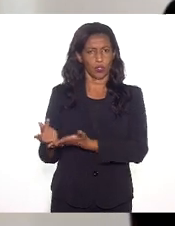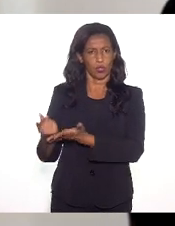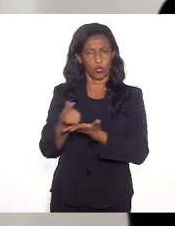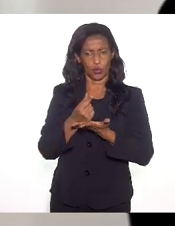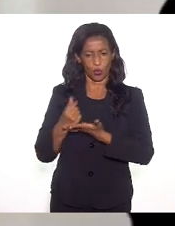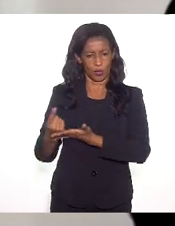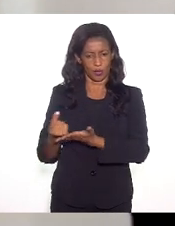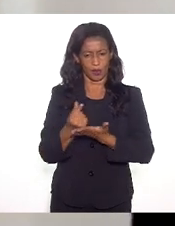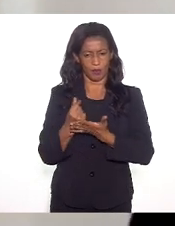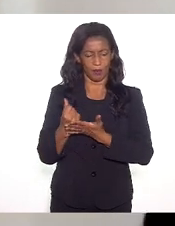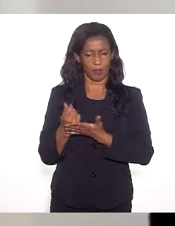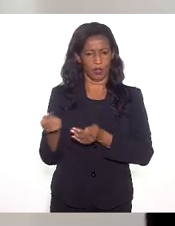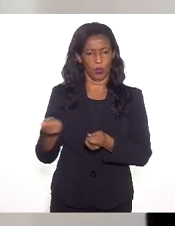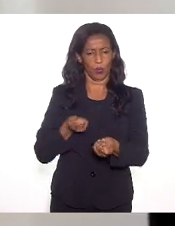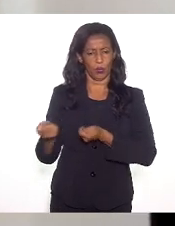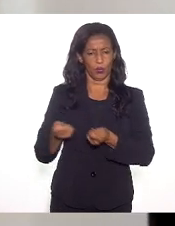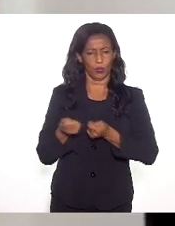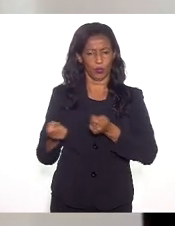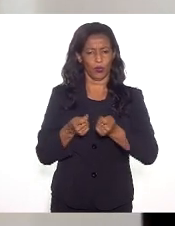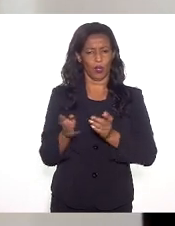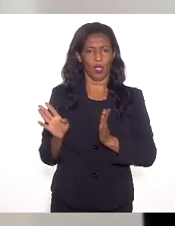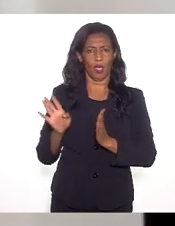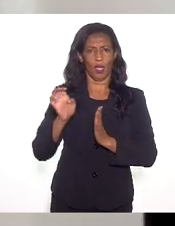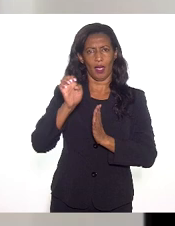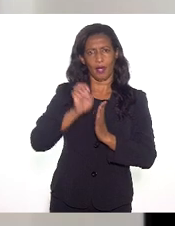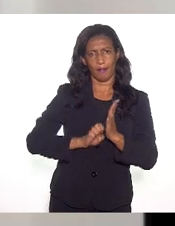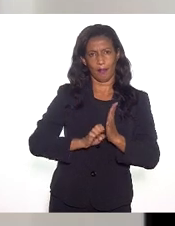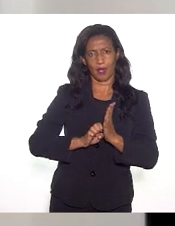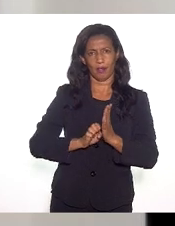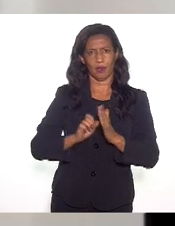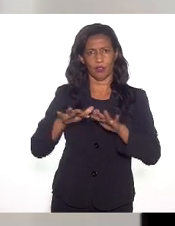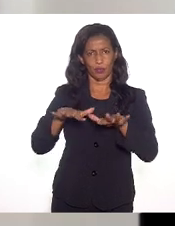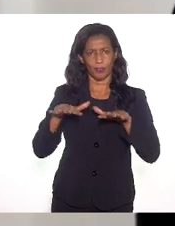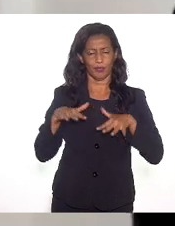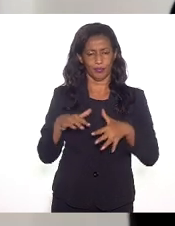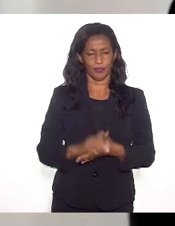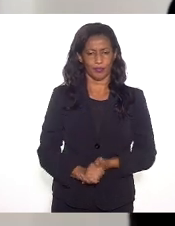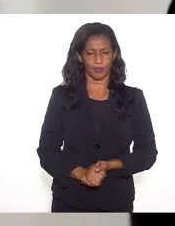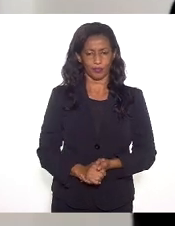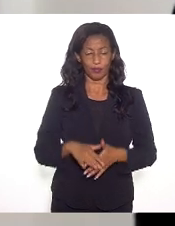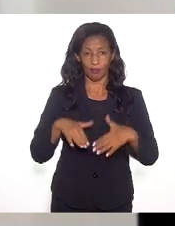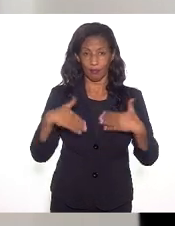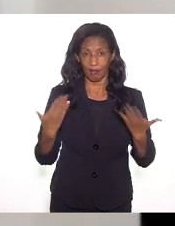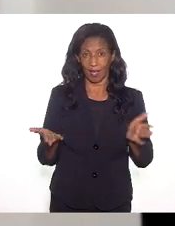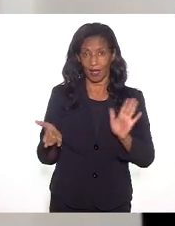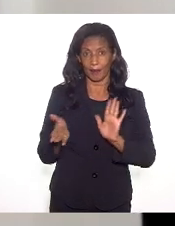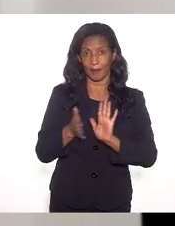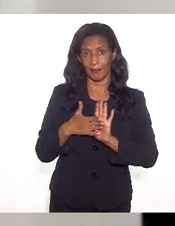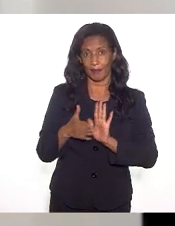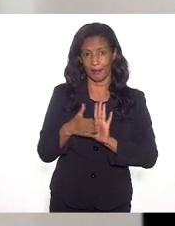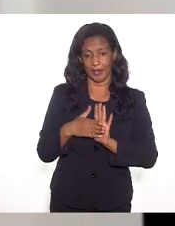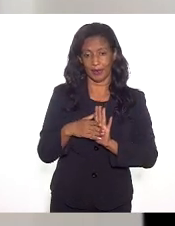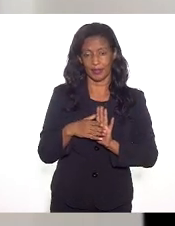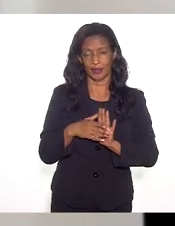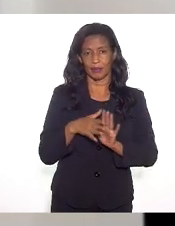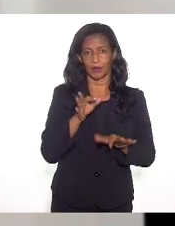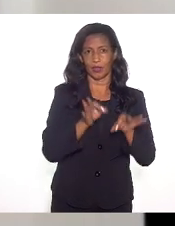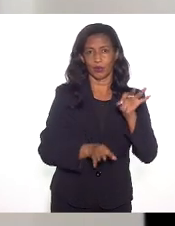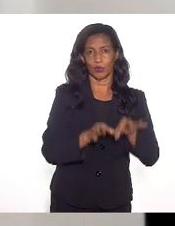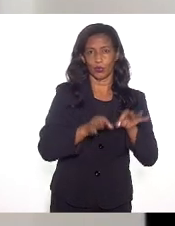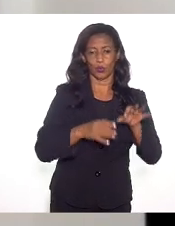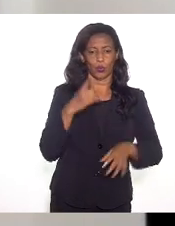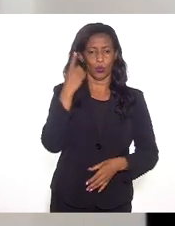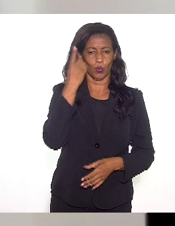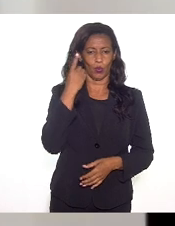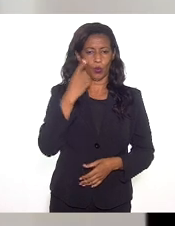Finanças, Fiscalização Financeira e Controle, a emenda de plenário. Para emitir parecer pela Comissão de Constituição e Justiça,